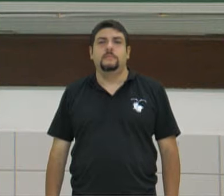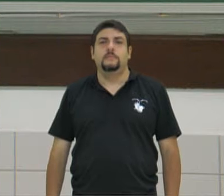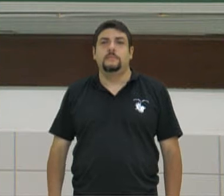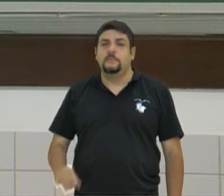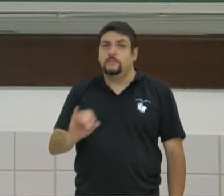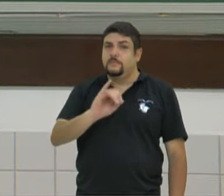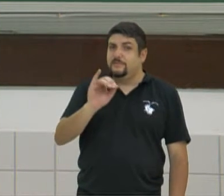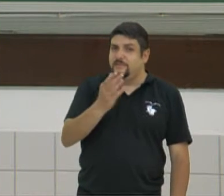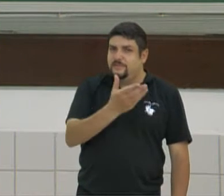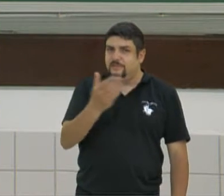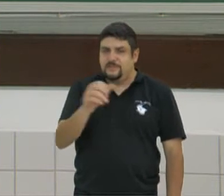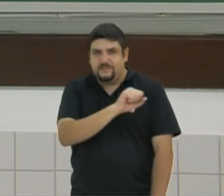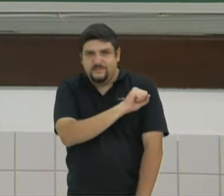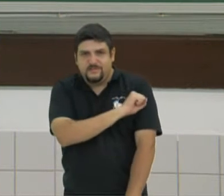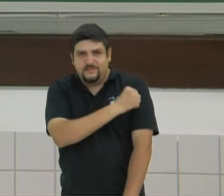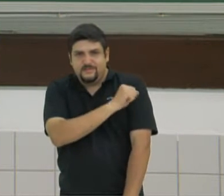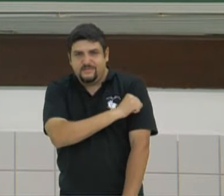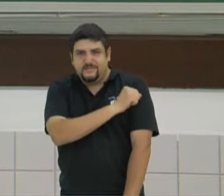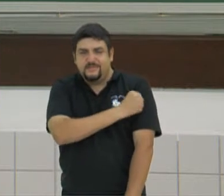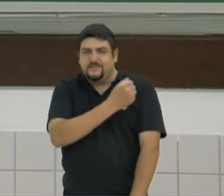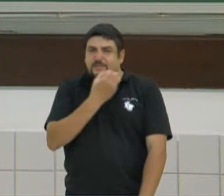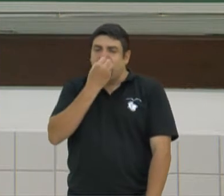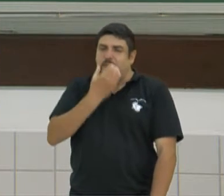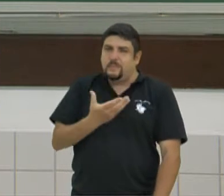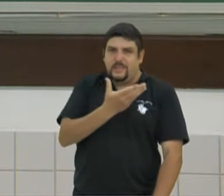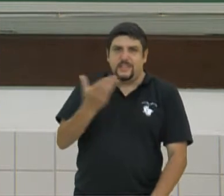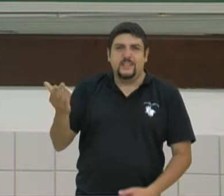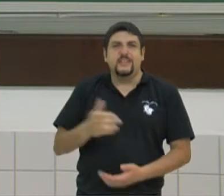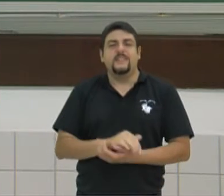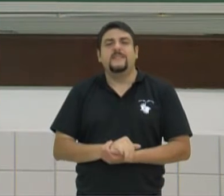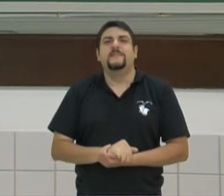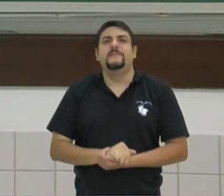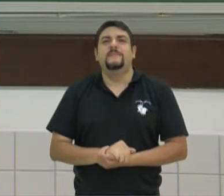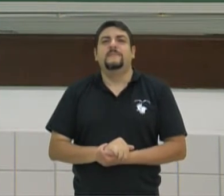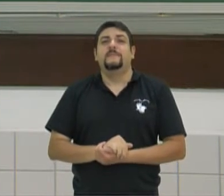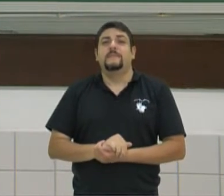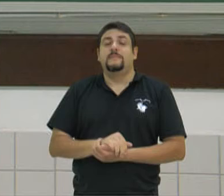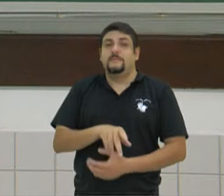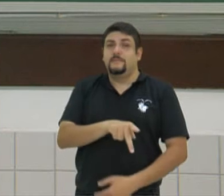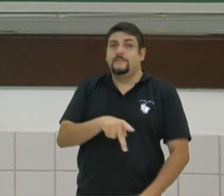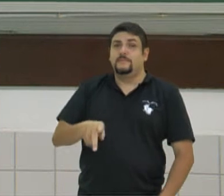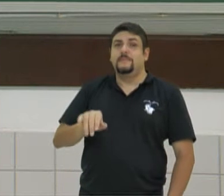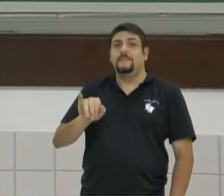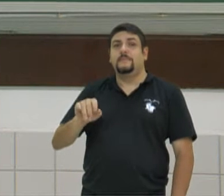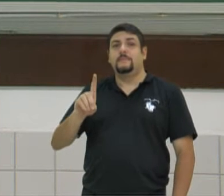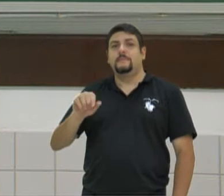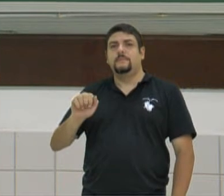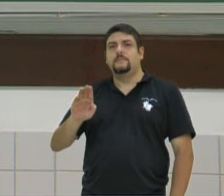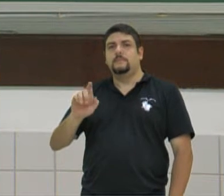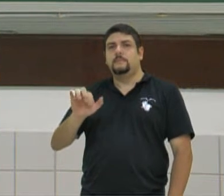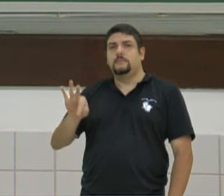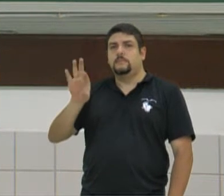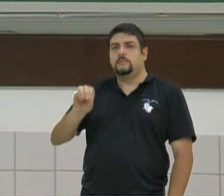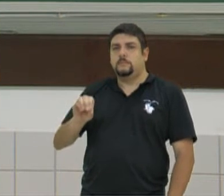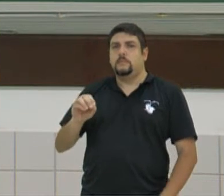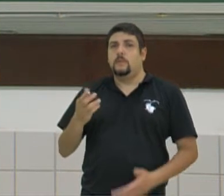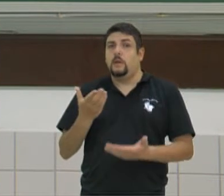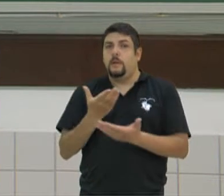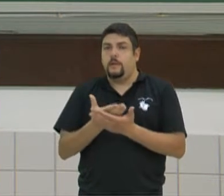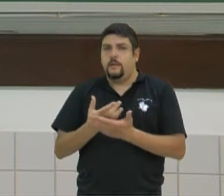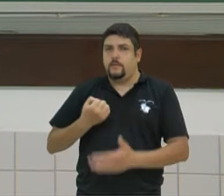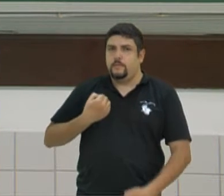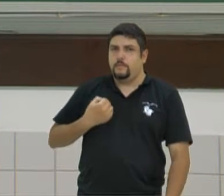E aí, pessoal do oitavo ano, tudo certo com vocês? Espero que estejam todos bem. Aqui é o professor Hidalberto. Essa é a nossa aula 119 de